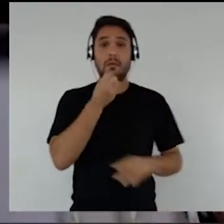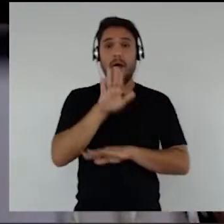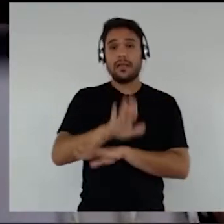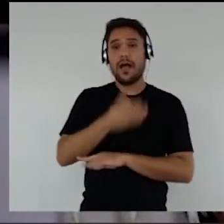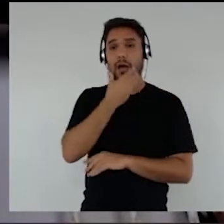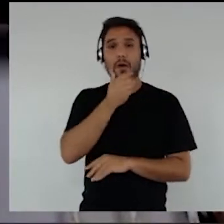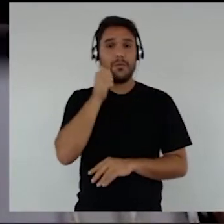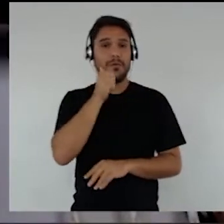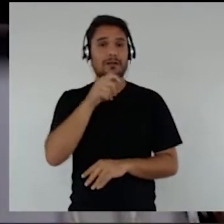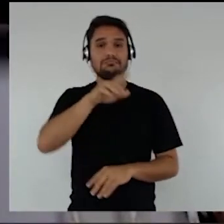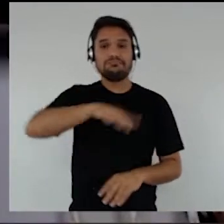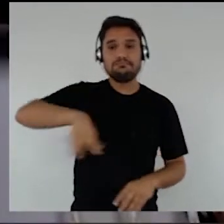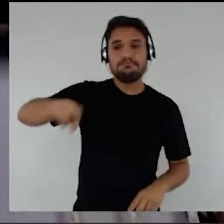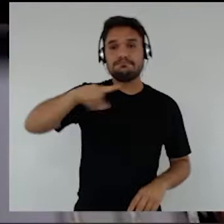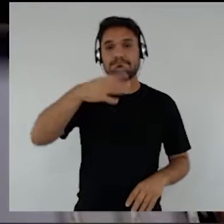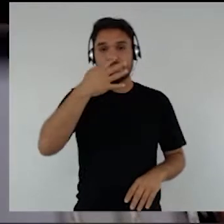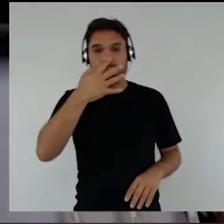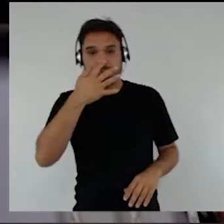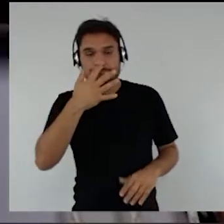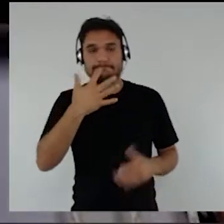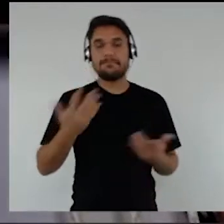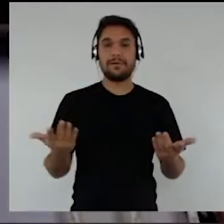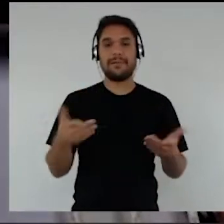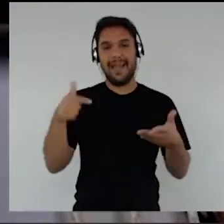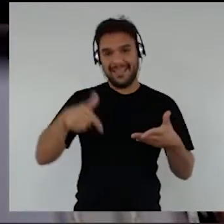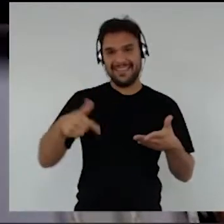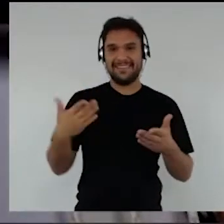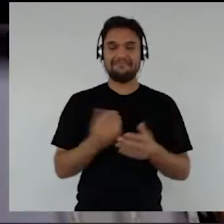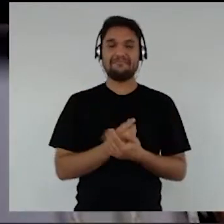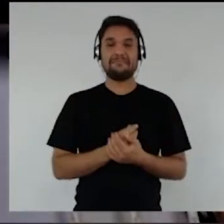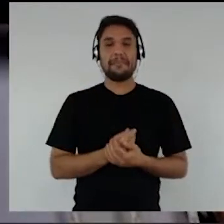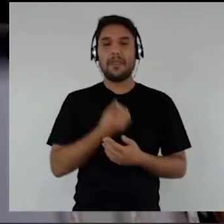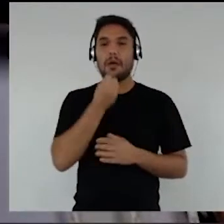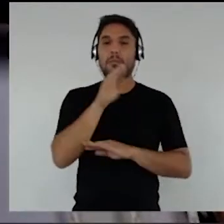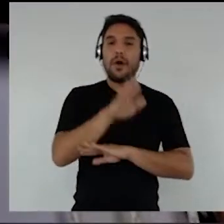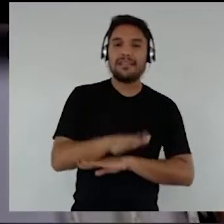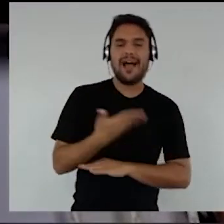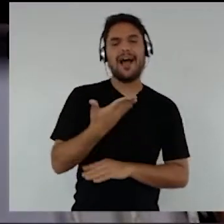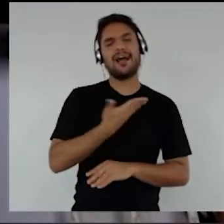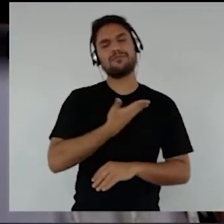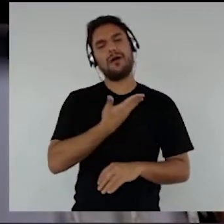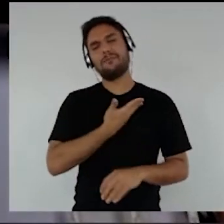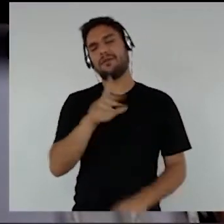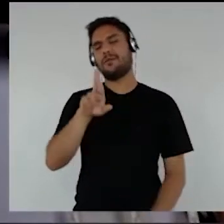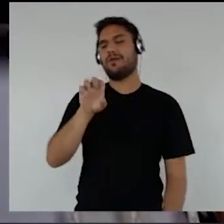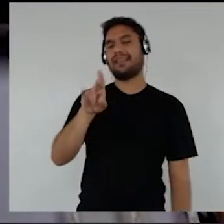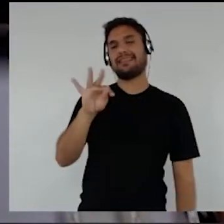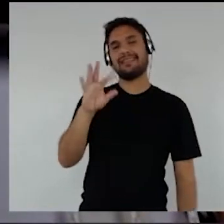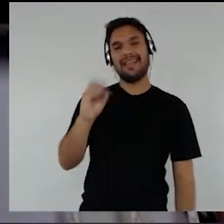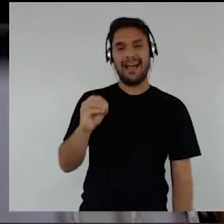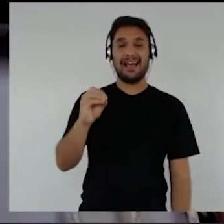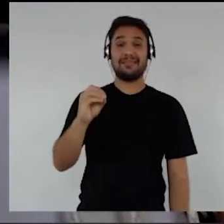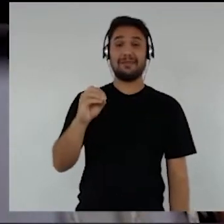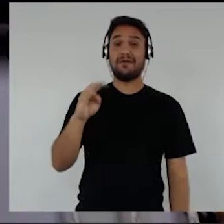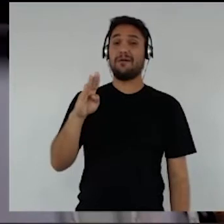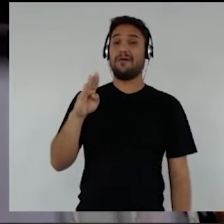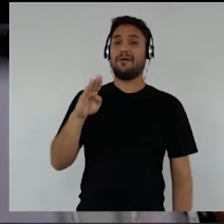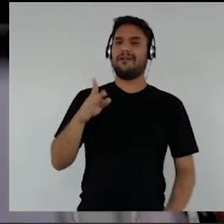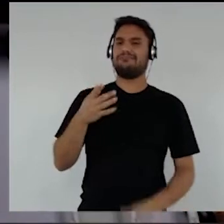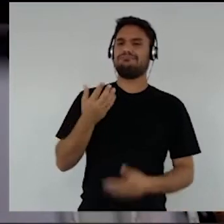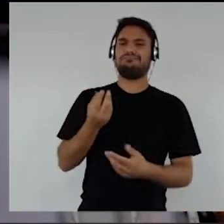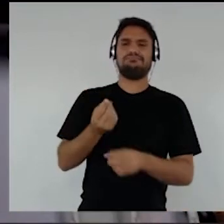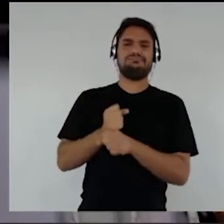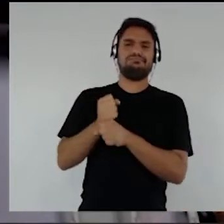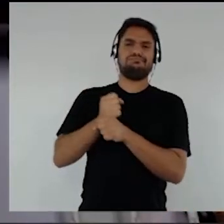todos e todas que nos escutam, que nos veem, que nos ouvem aqui. Boa tarde, meu querido amigo Renato Brasileiro, muitos anos aí sem